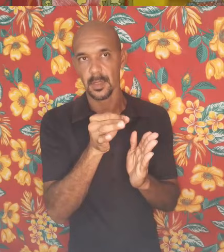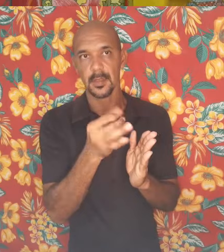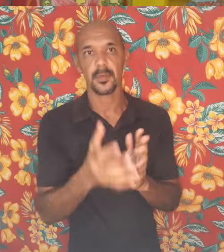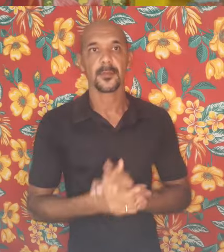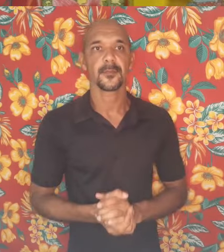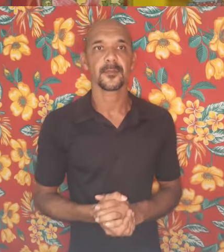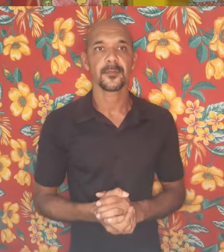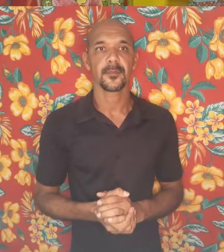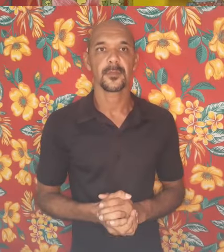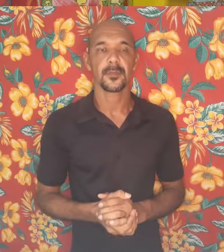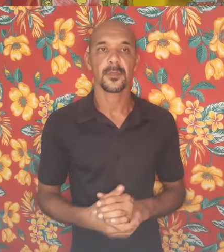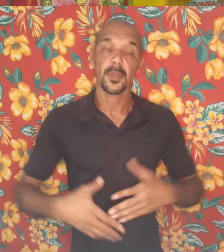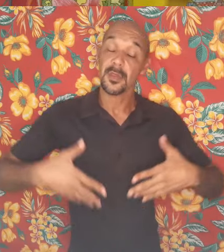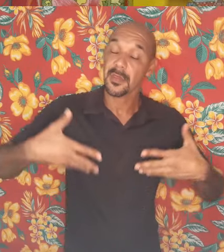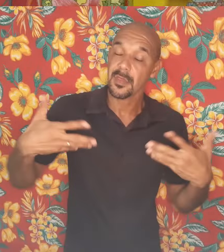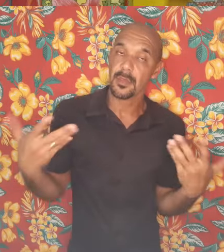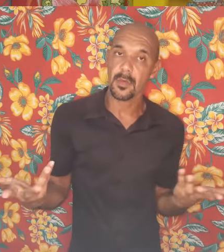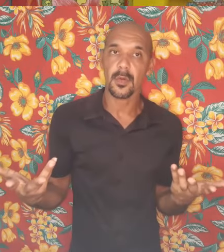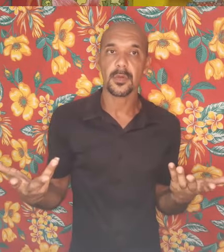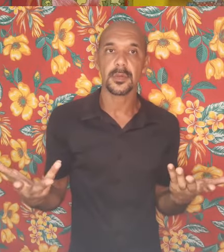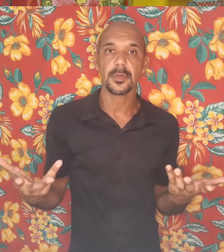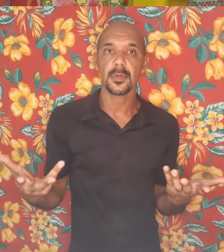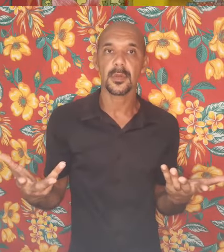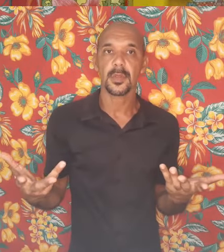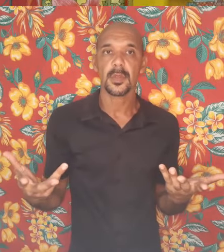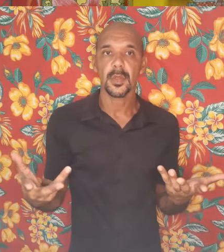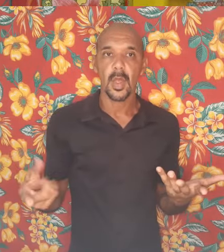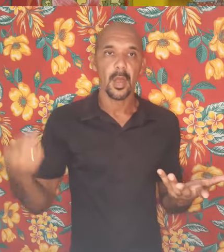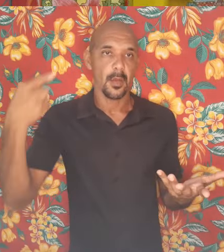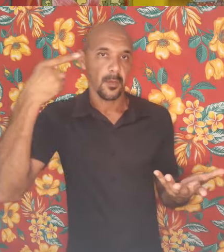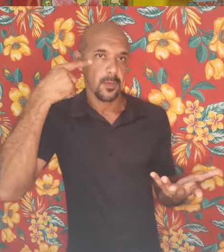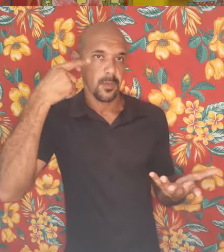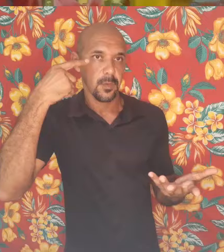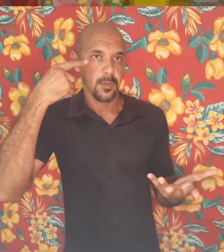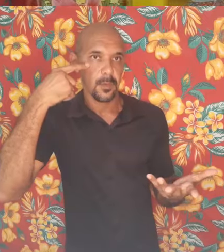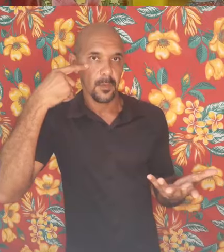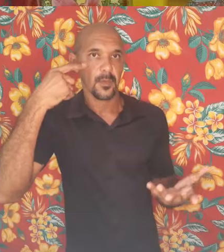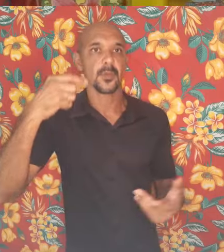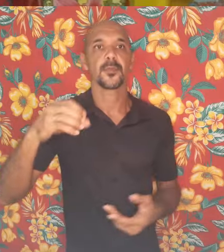E onde vai ser o globo ocular dele.